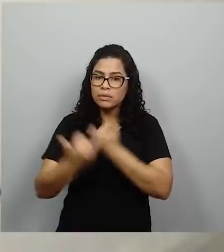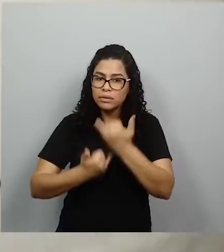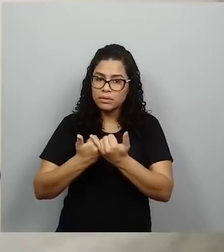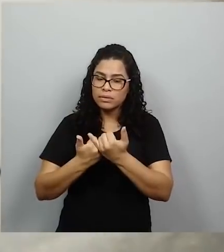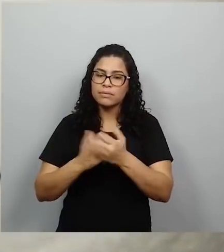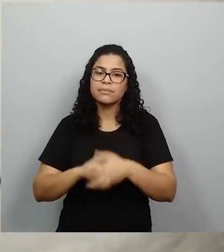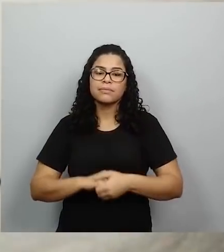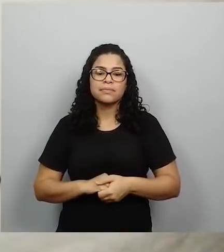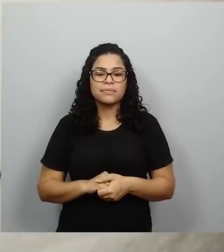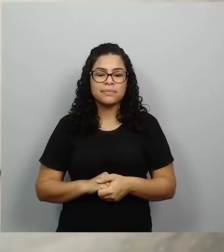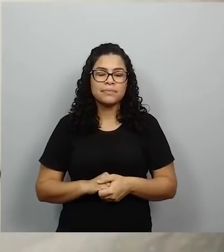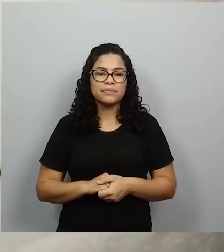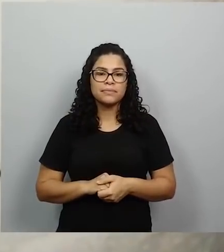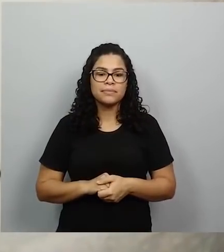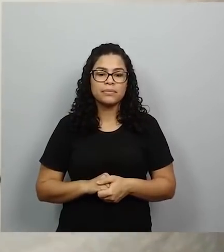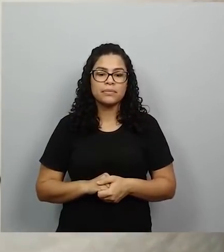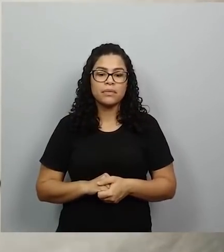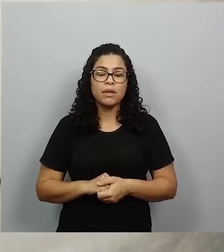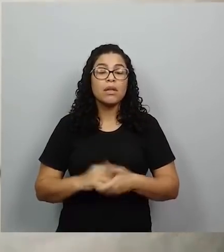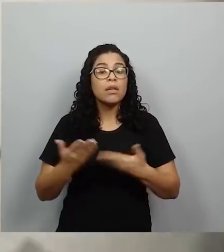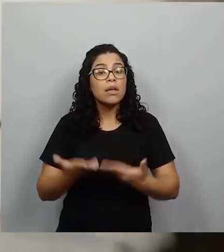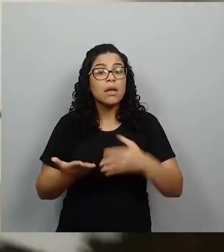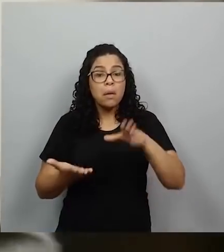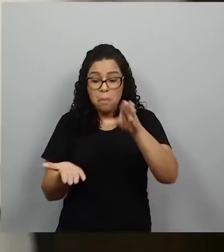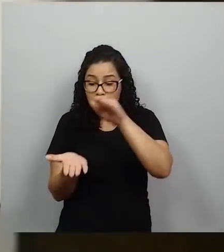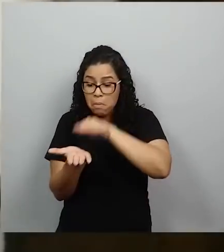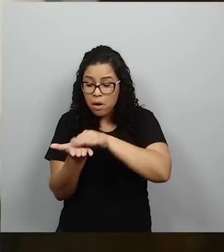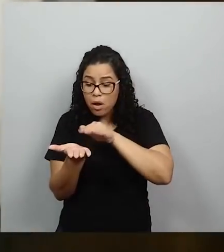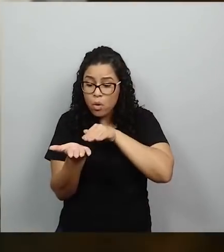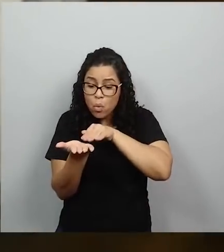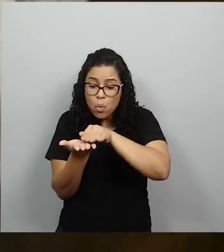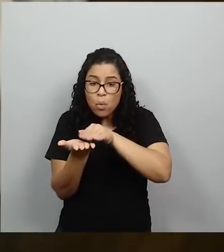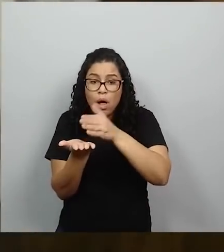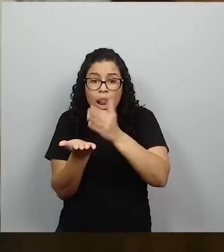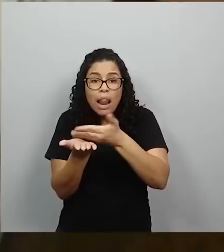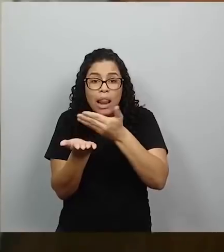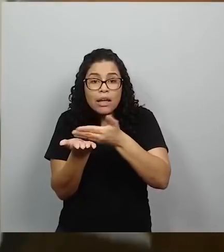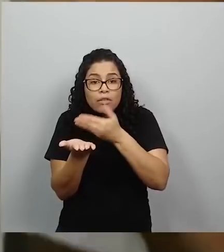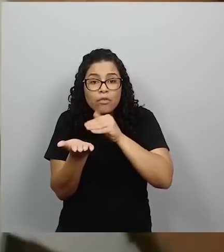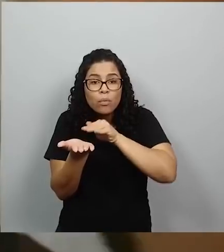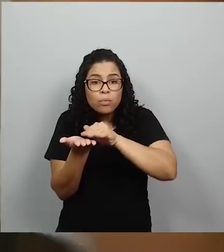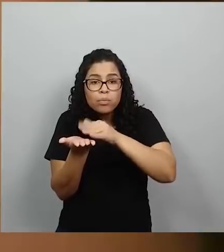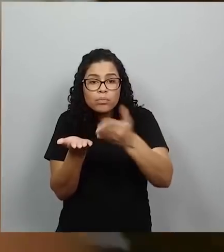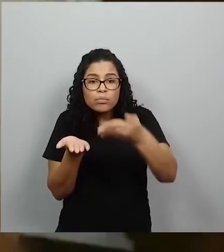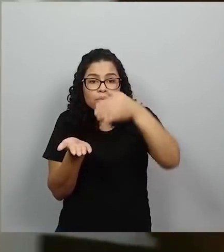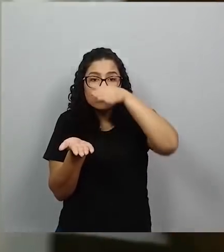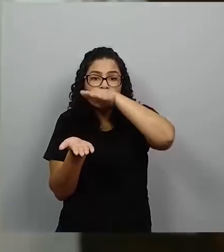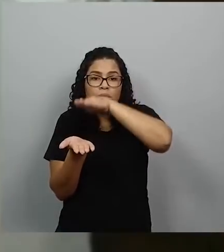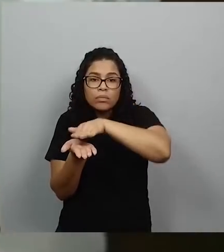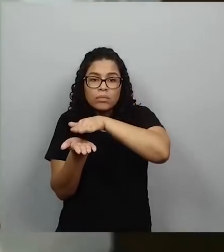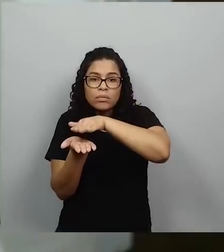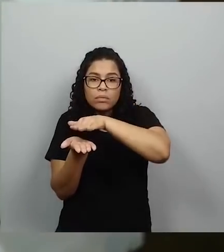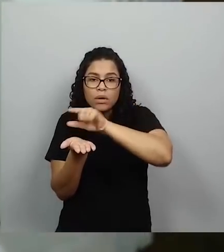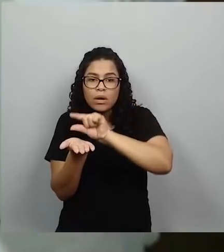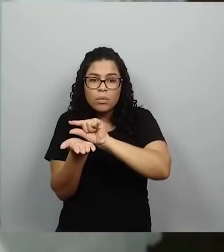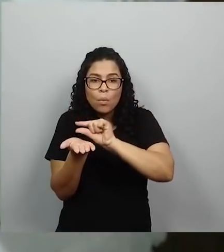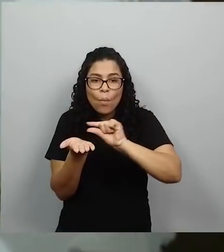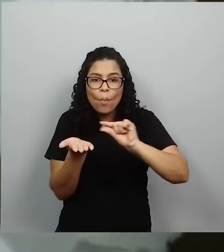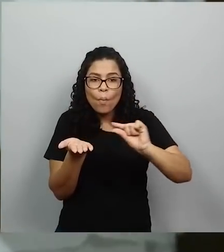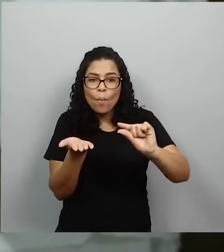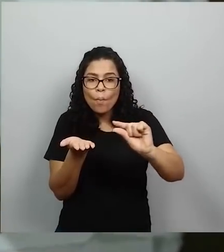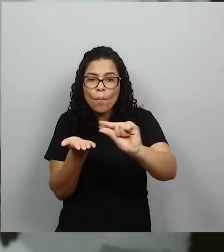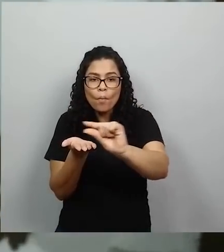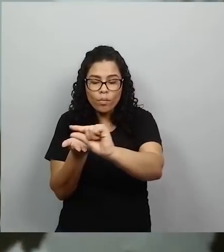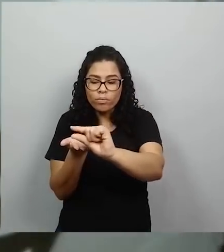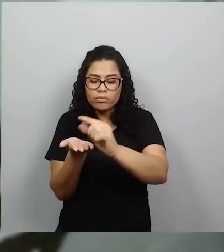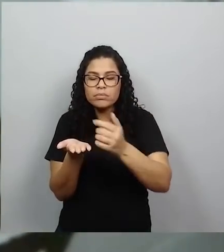trabalho. Ela coloca a peça coletada no meio de 2 folhas bem absorventes, daquelas que a gente